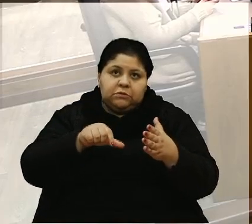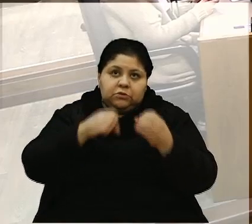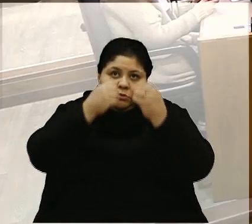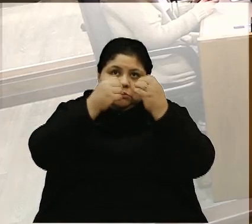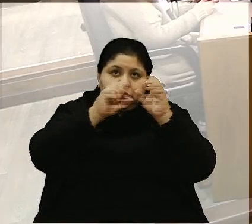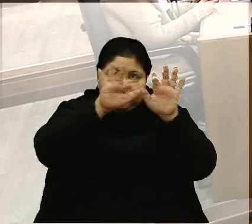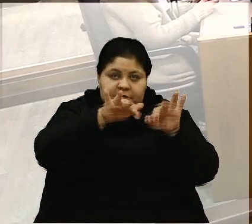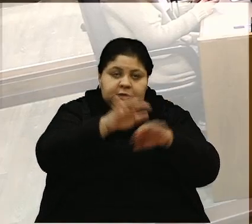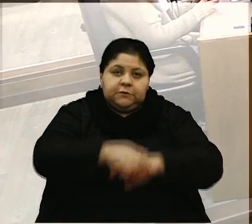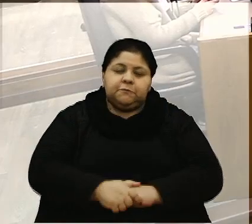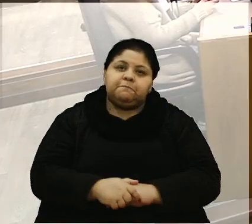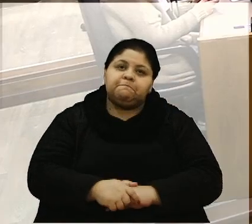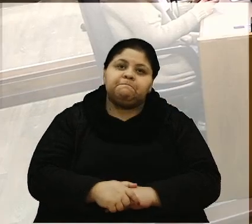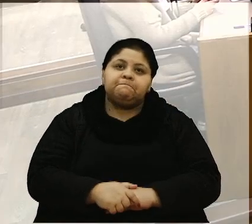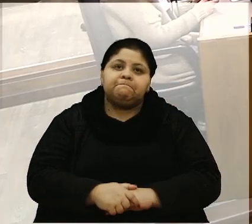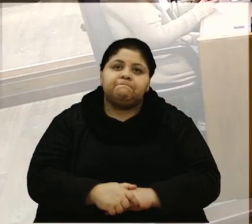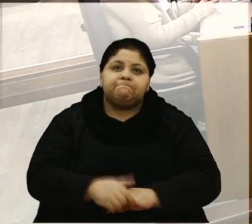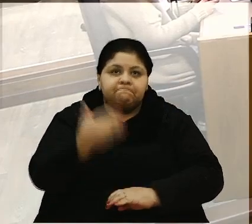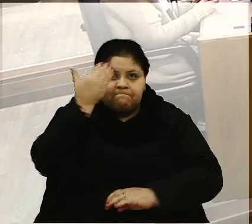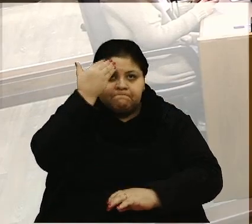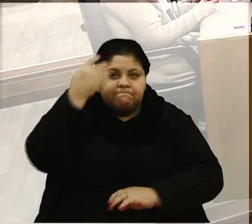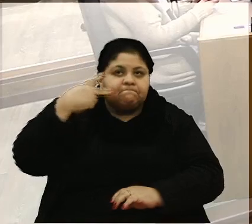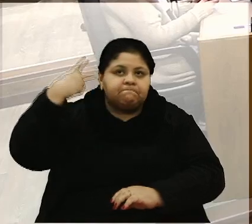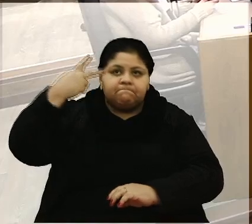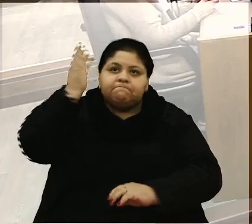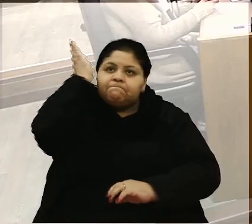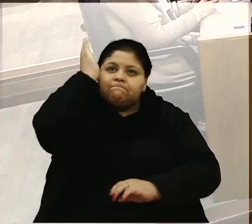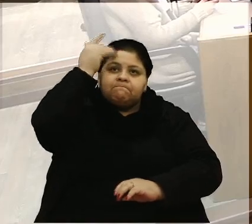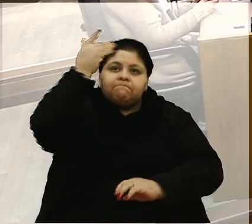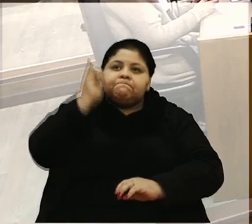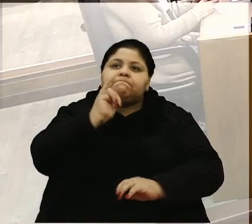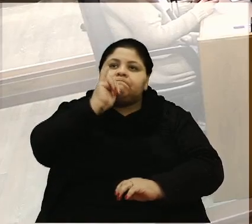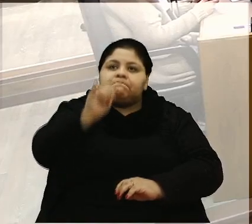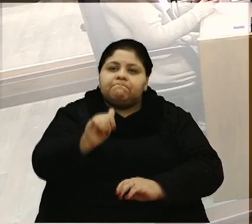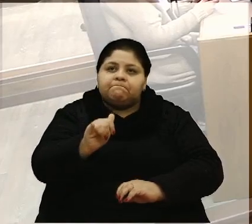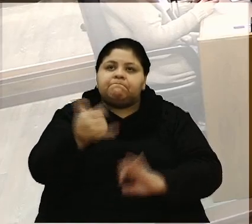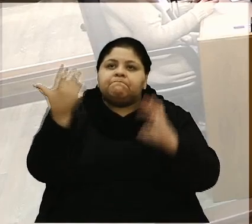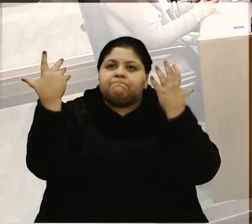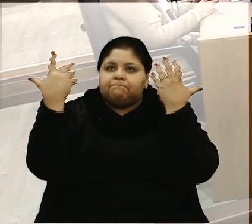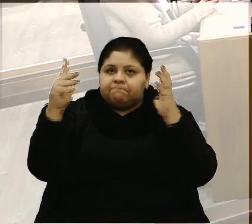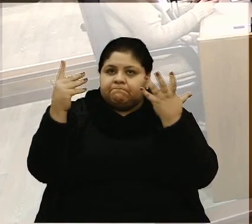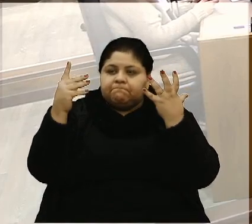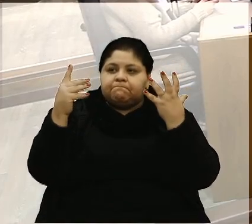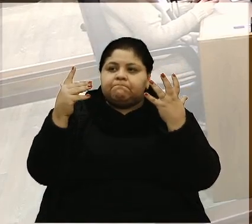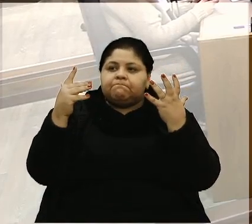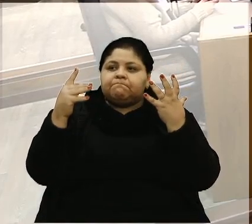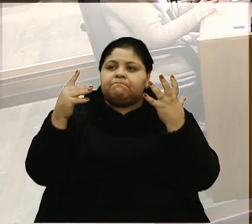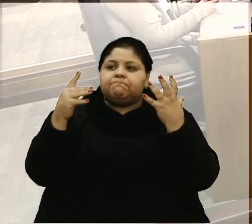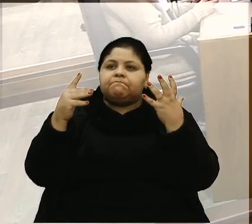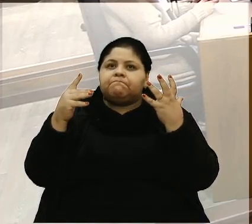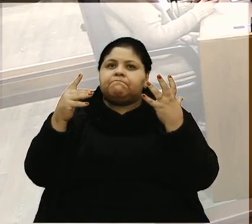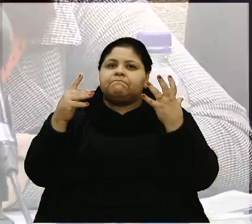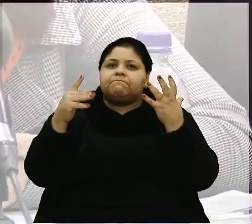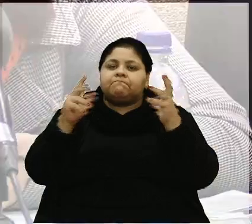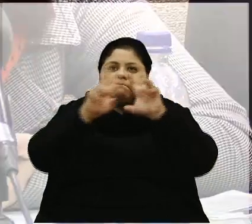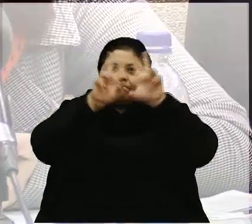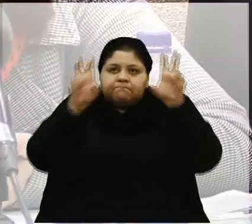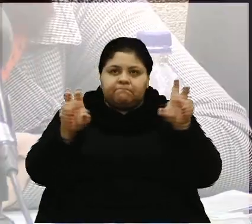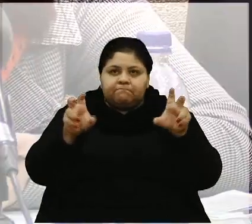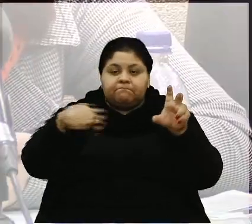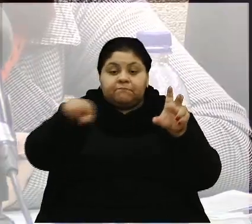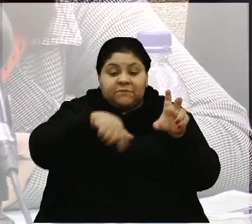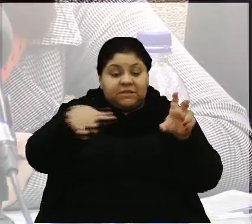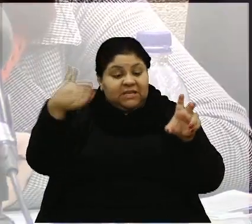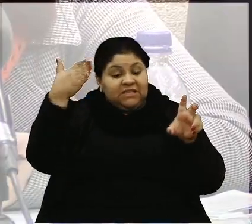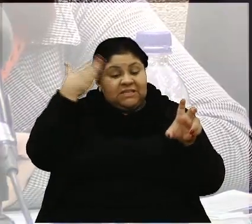vereador Felipe. Bem, eu queria dizer que parabéns por trazer esse assunto, mesmo a gente